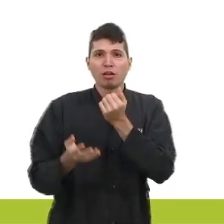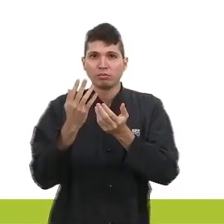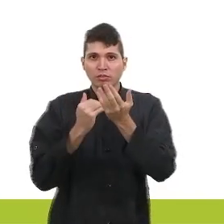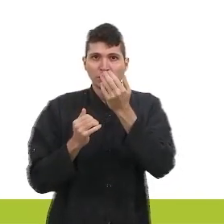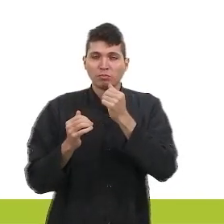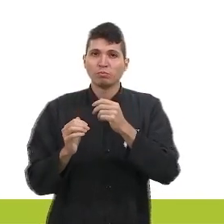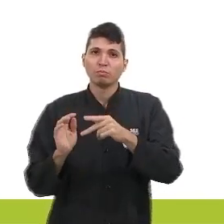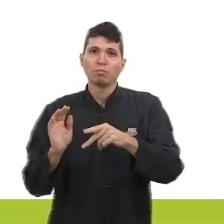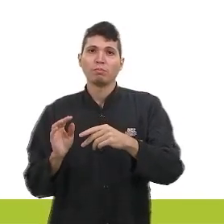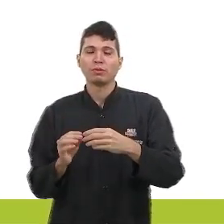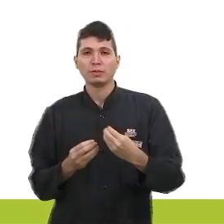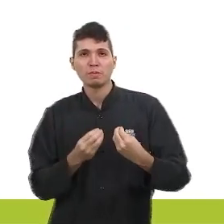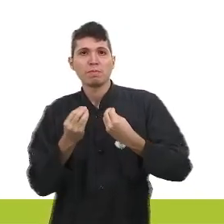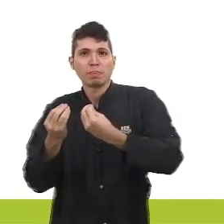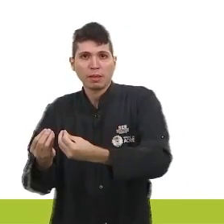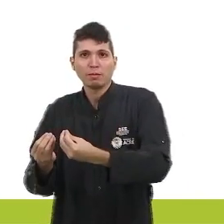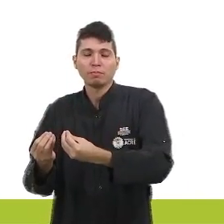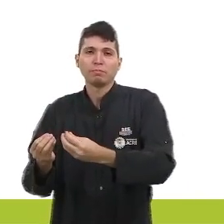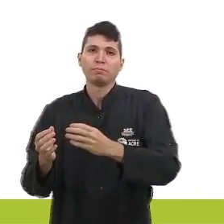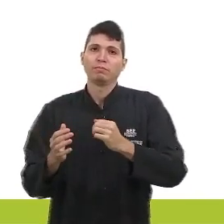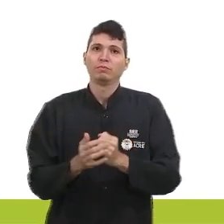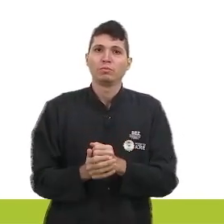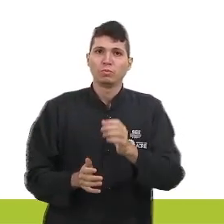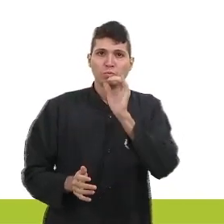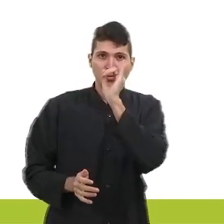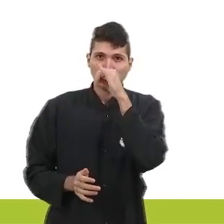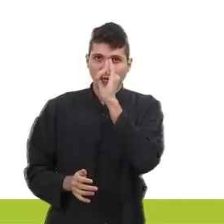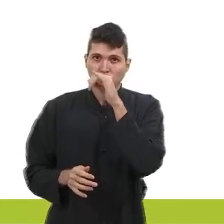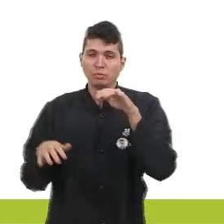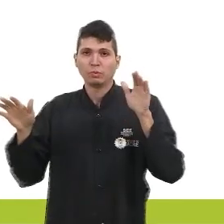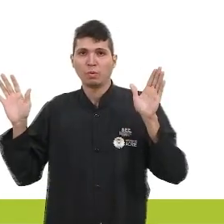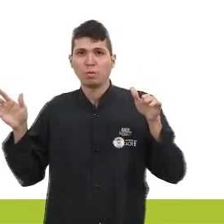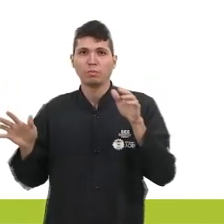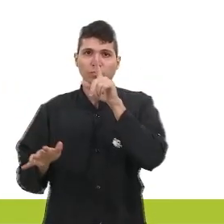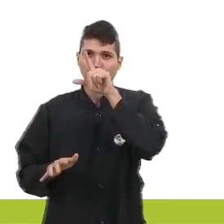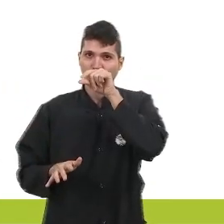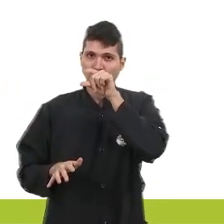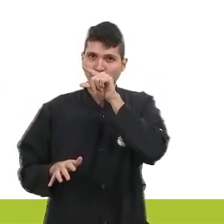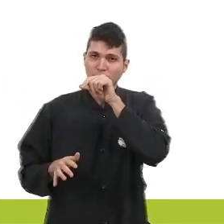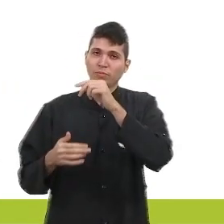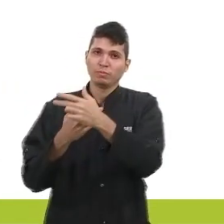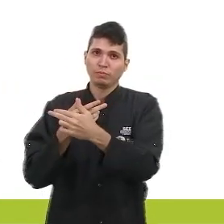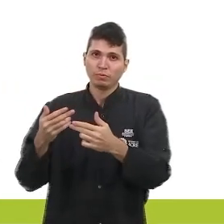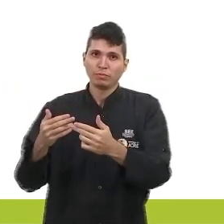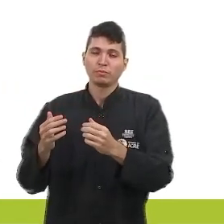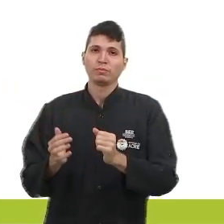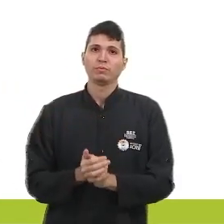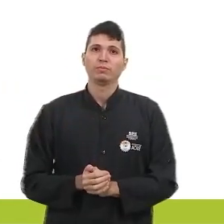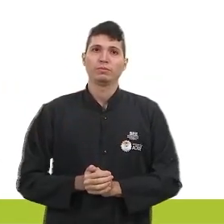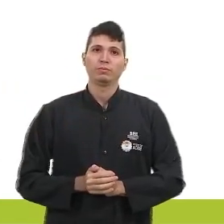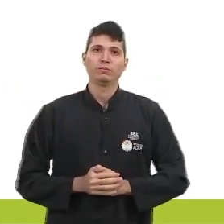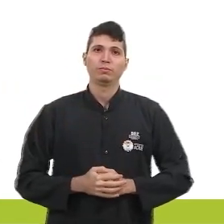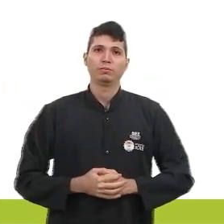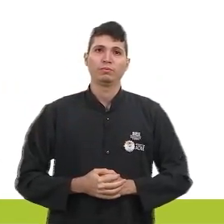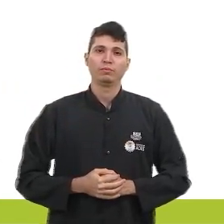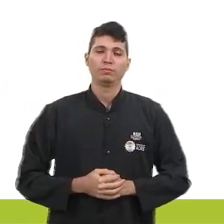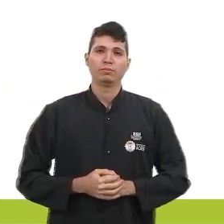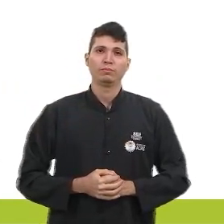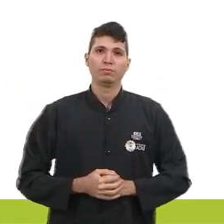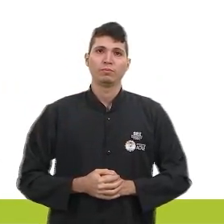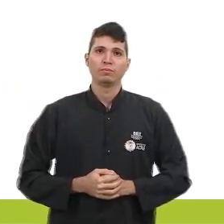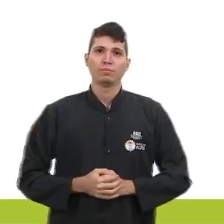peixes, aves, fazer ração, que é o que a gente conhece. Juntando todo esse pacote, nós temos o que nós chamamos de